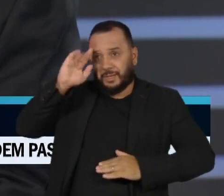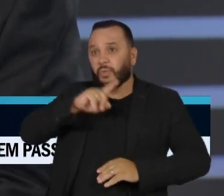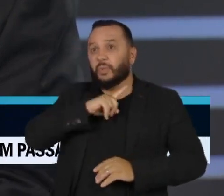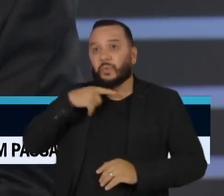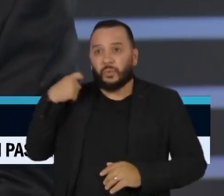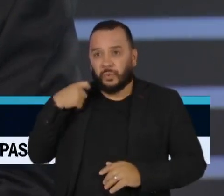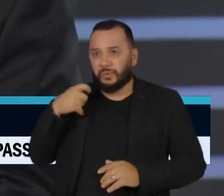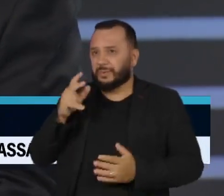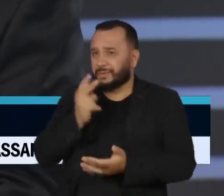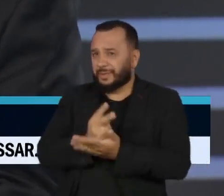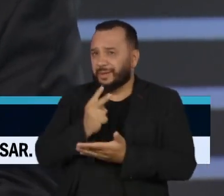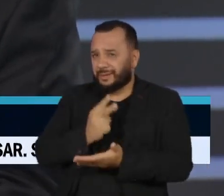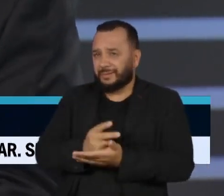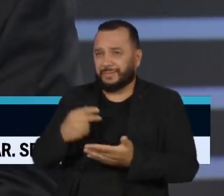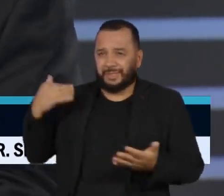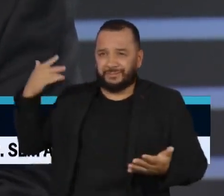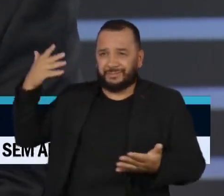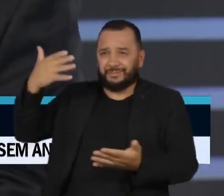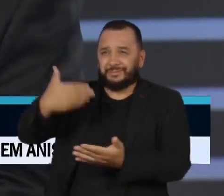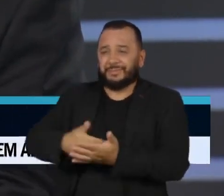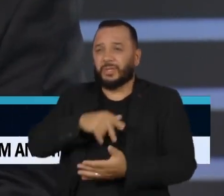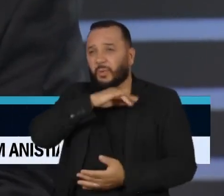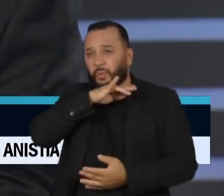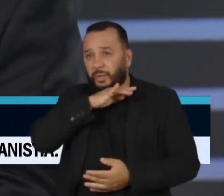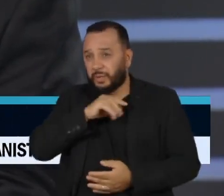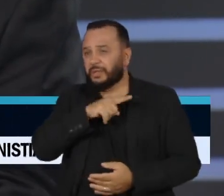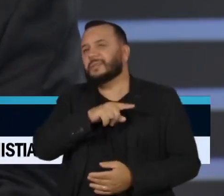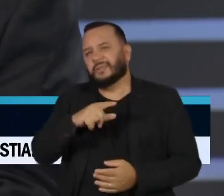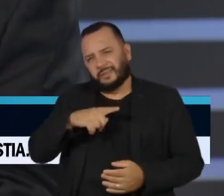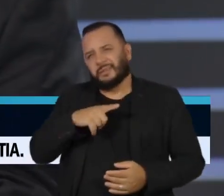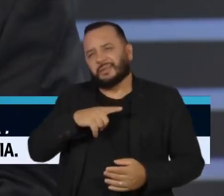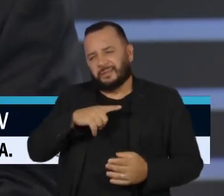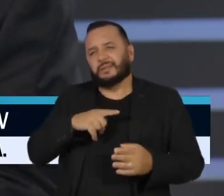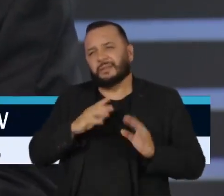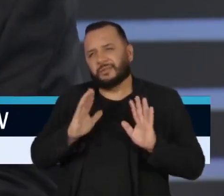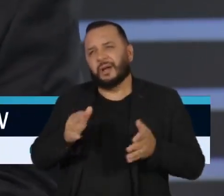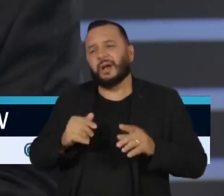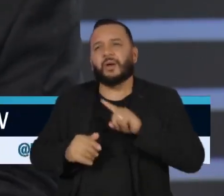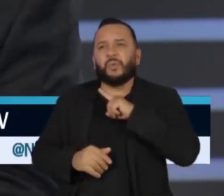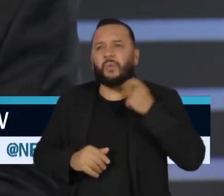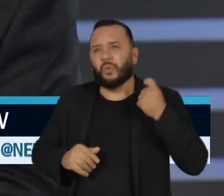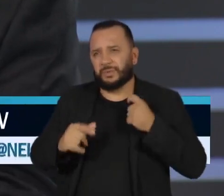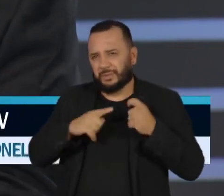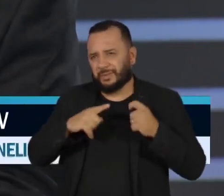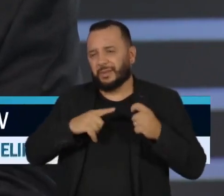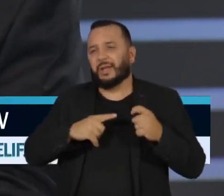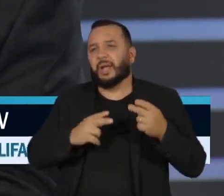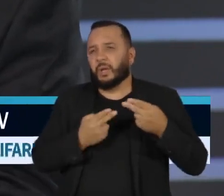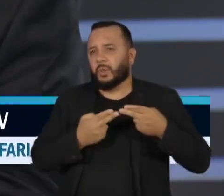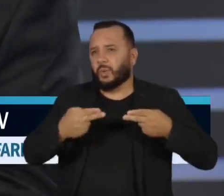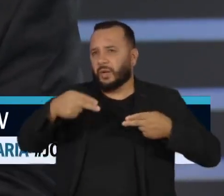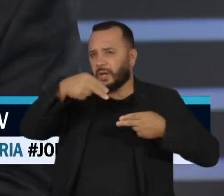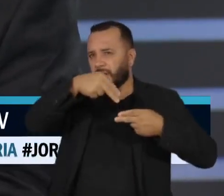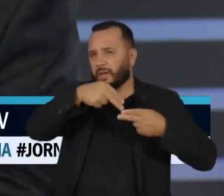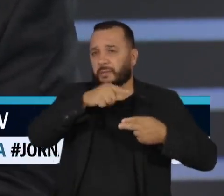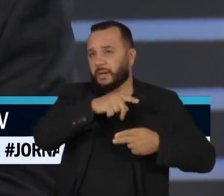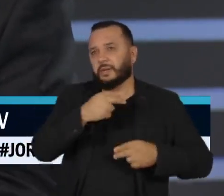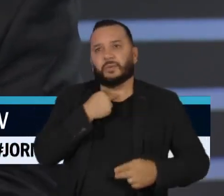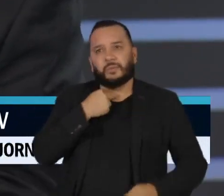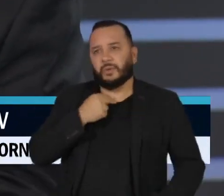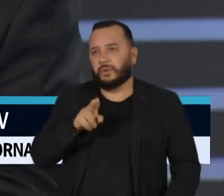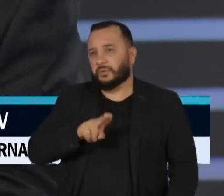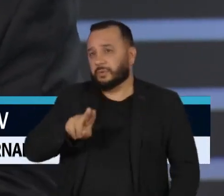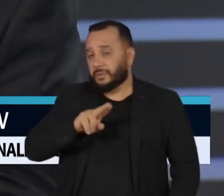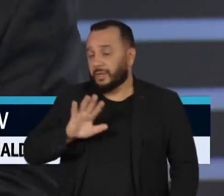ruim sempre foi ruim mas a Rússia é muito potente armas nucleares que não pode usar mas o exército Russo Inclusive durante a Segunda Guerra